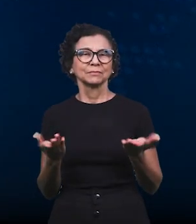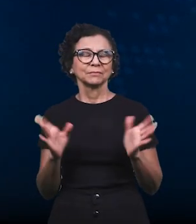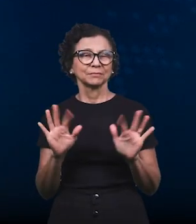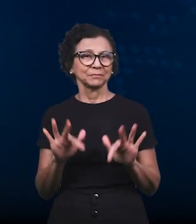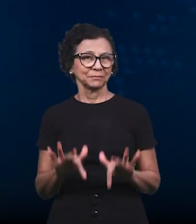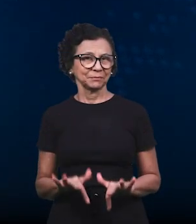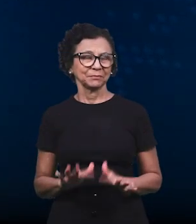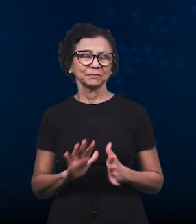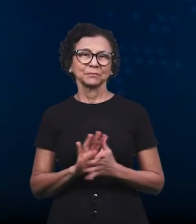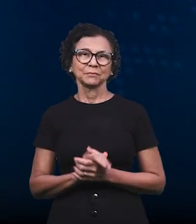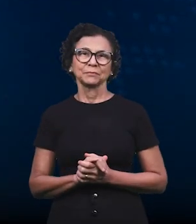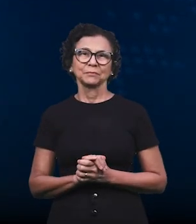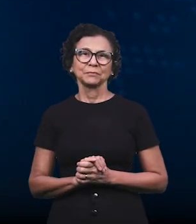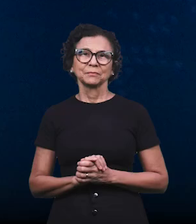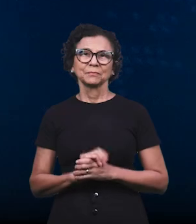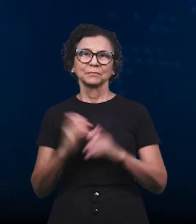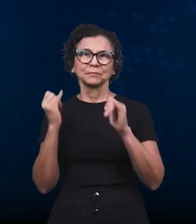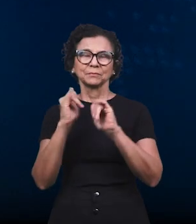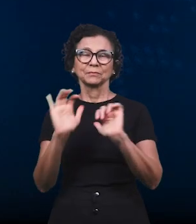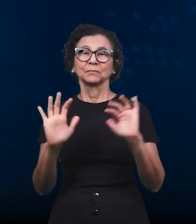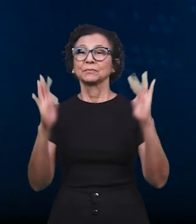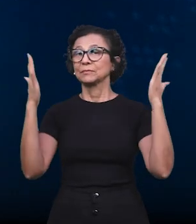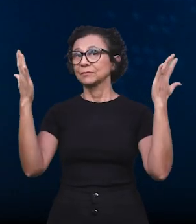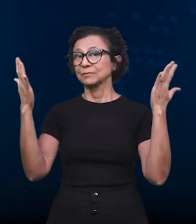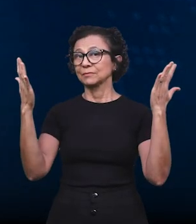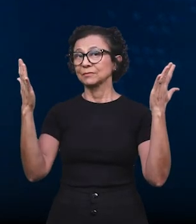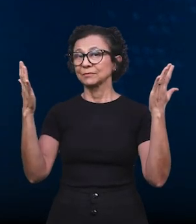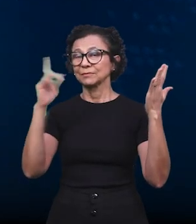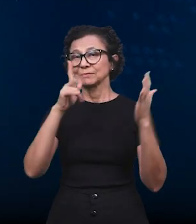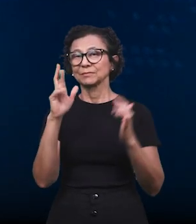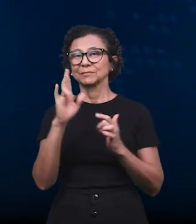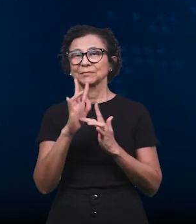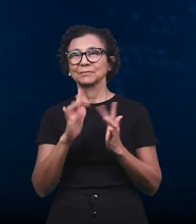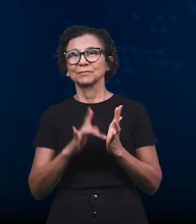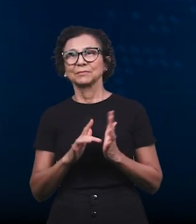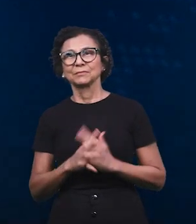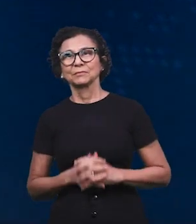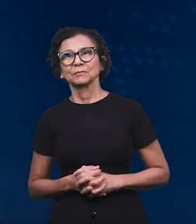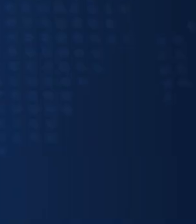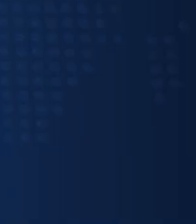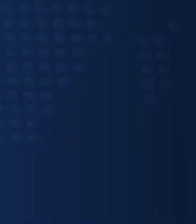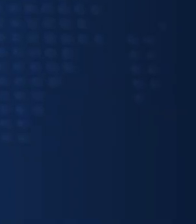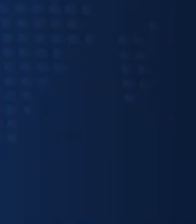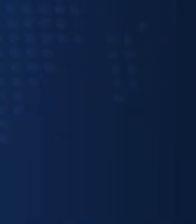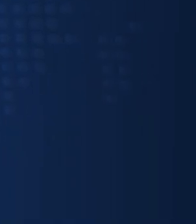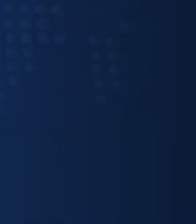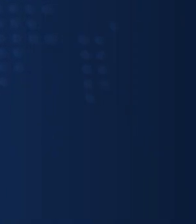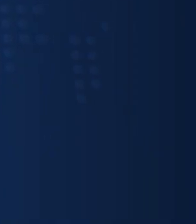assim encerramos mais uma edição do Painel Trombetas e Festas. A paz do Senhor.